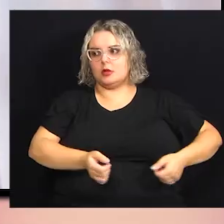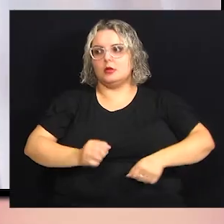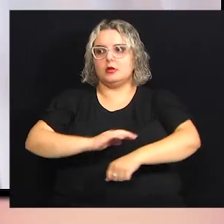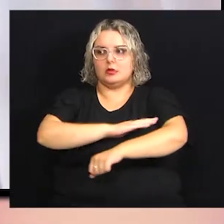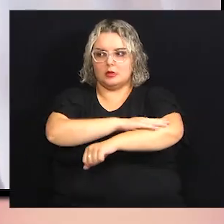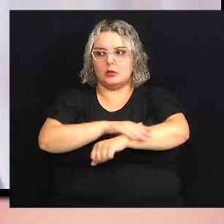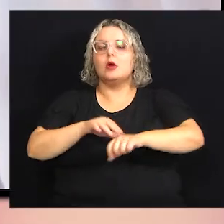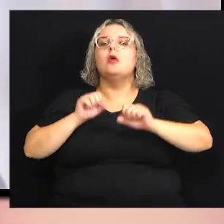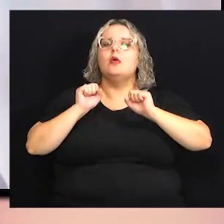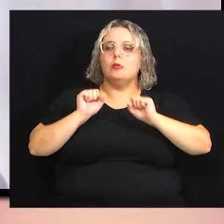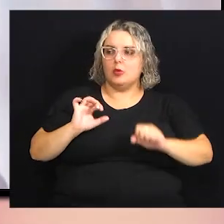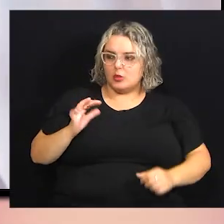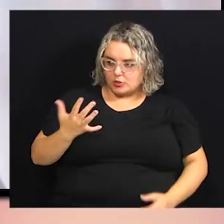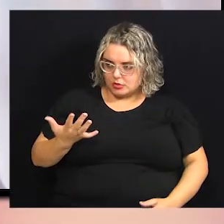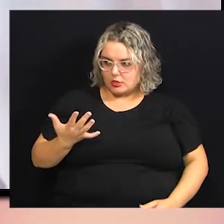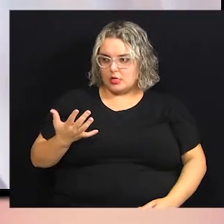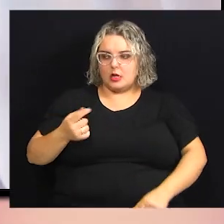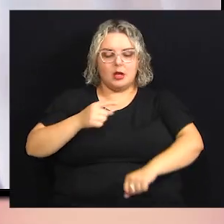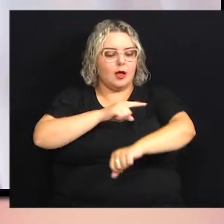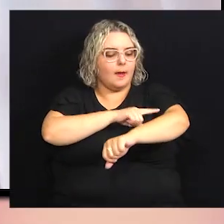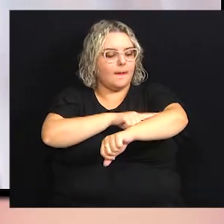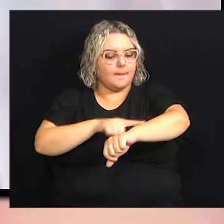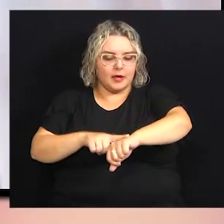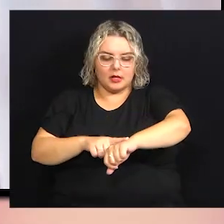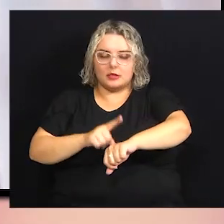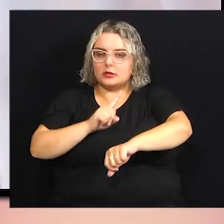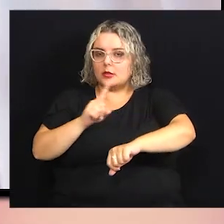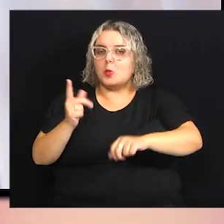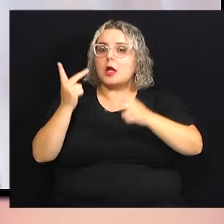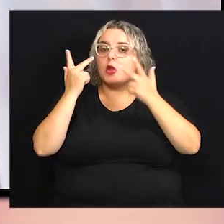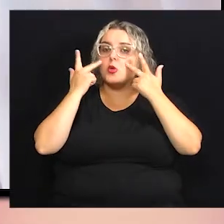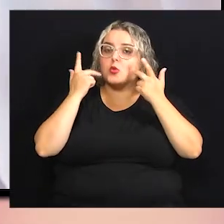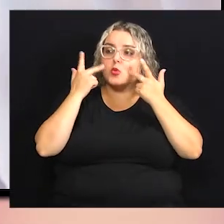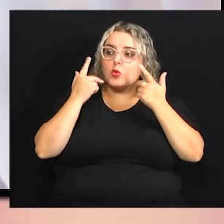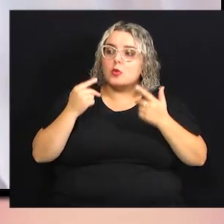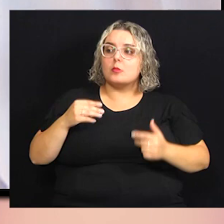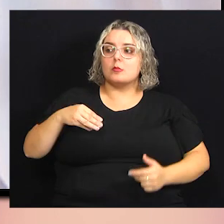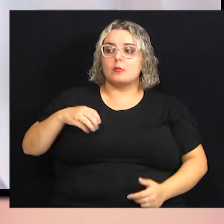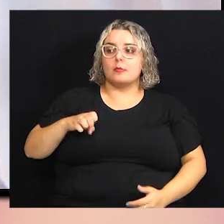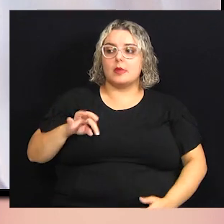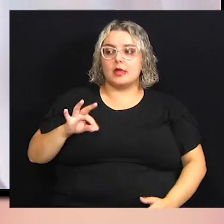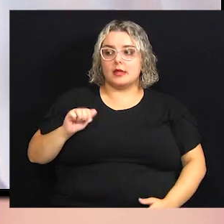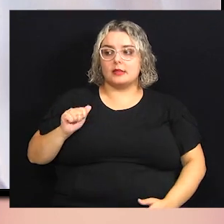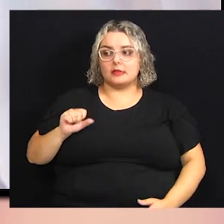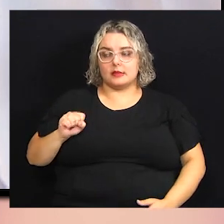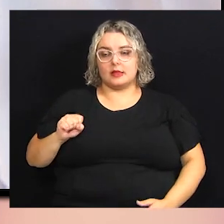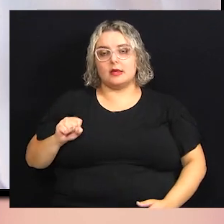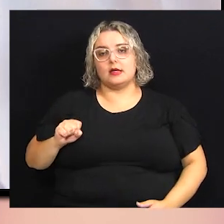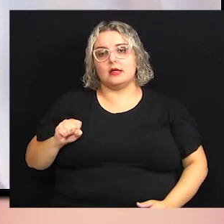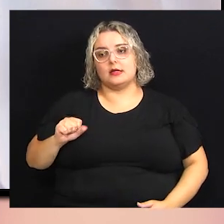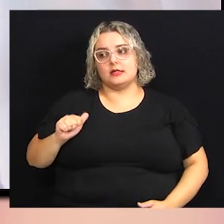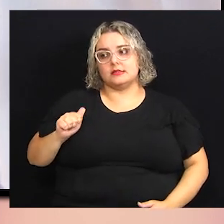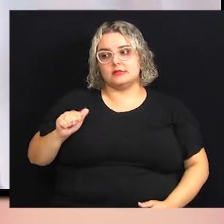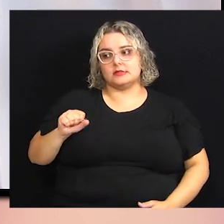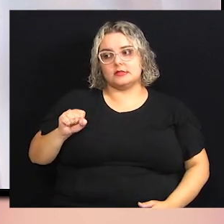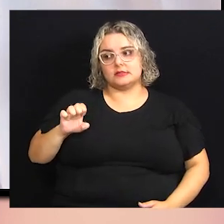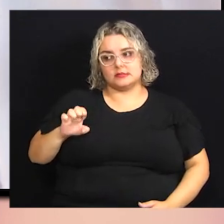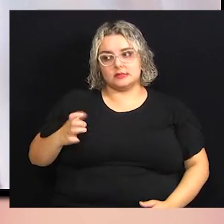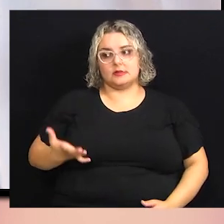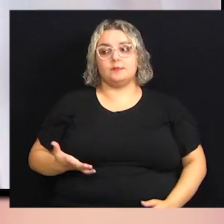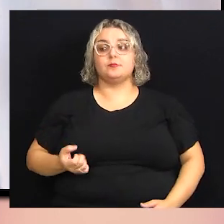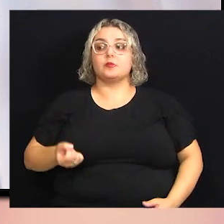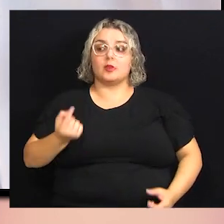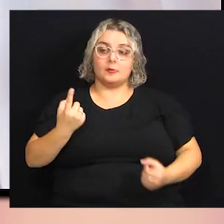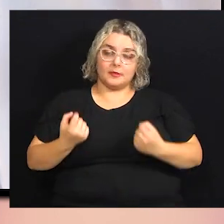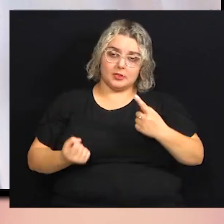pele? Pode acontecer. A pele ela não é um local tão frequente de metástase, né, que é quando o tumor se espalha,